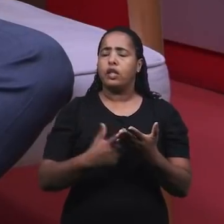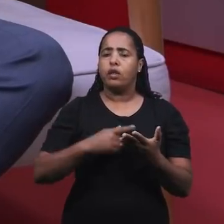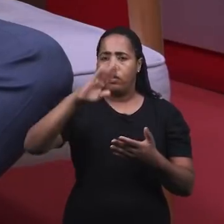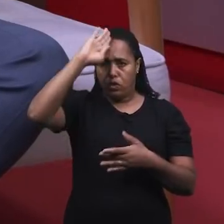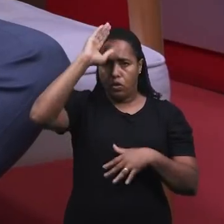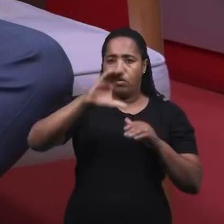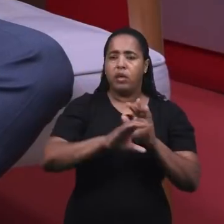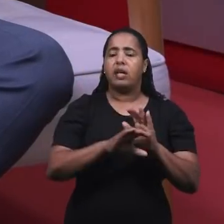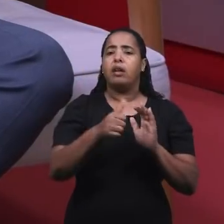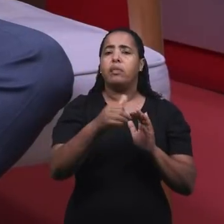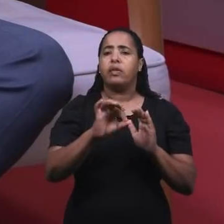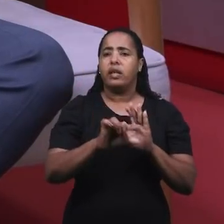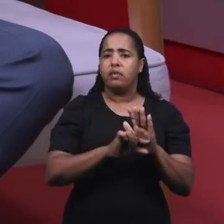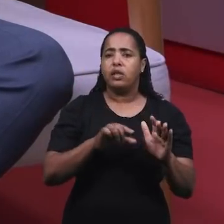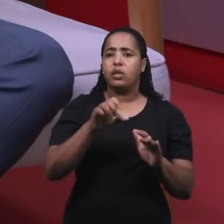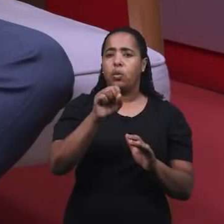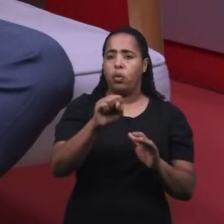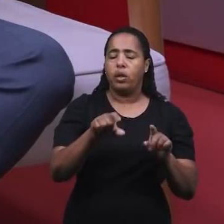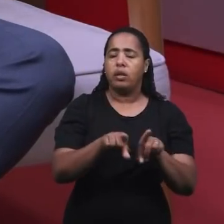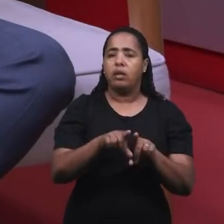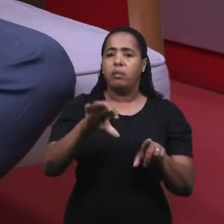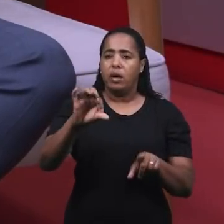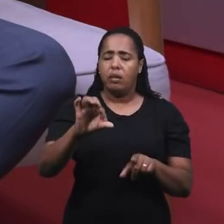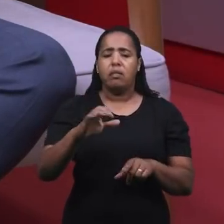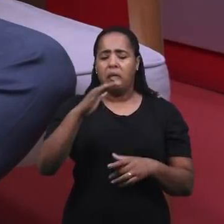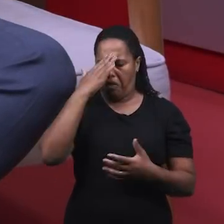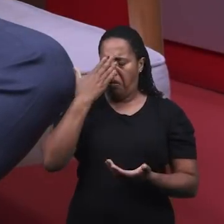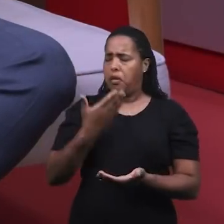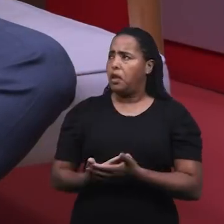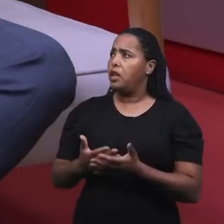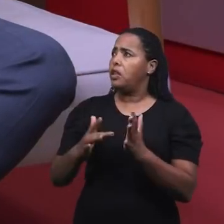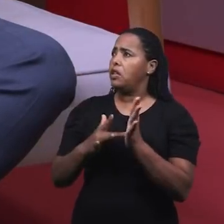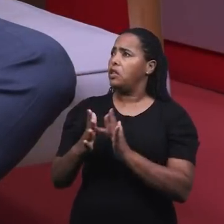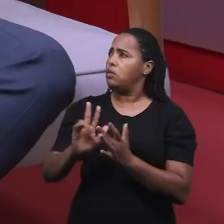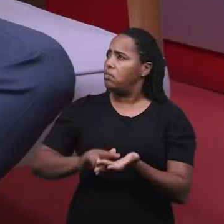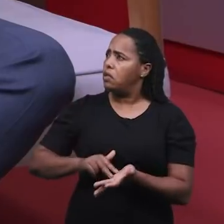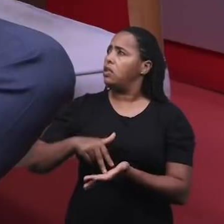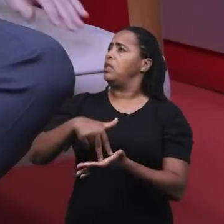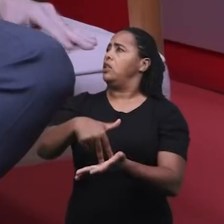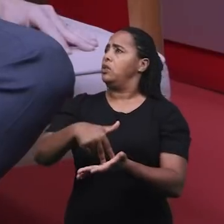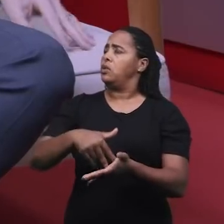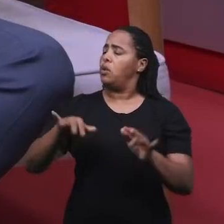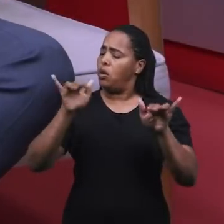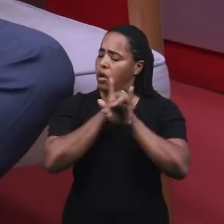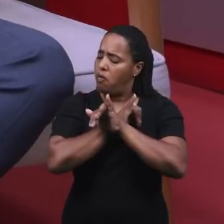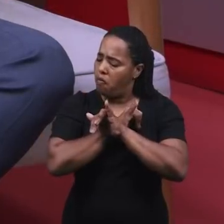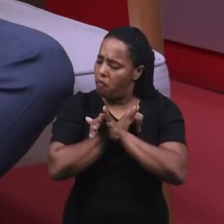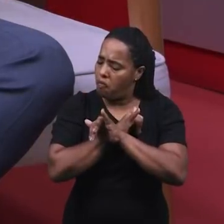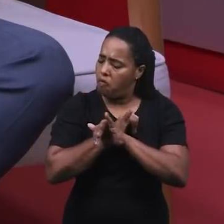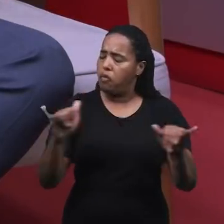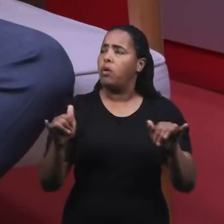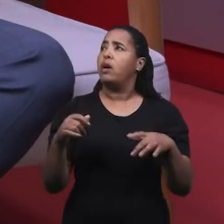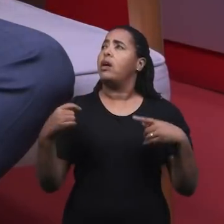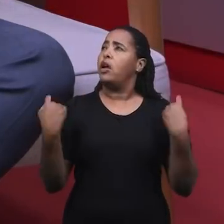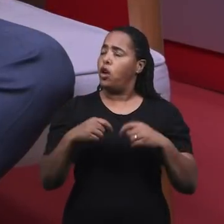9, eu criei que Deus ressuscitou a Jesus e eu quero aqui declarar isso, eu preciso até de assistência para